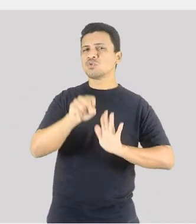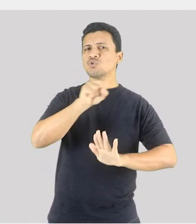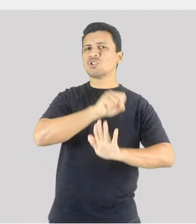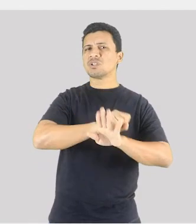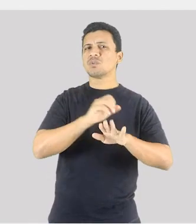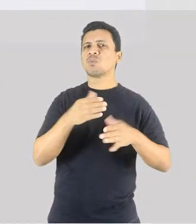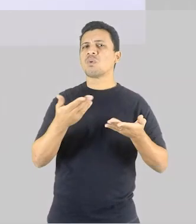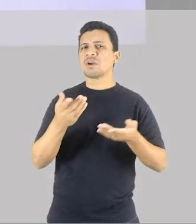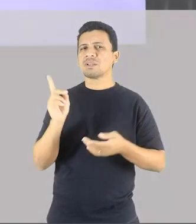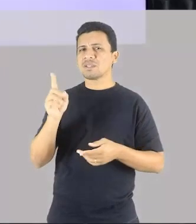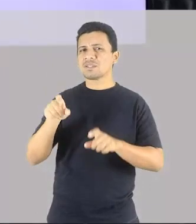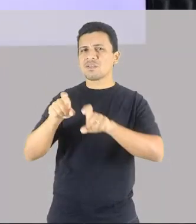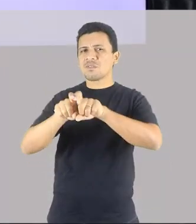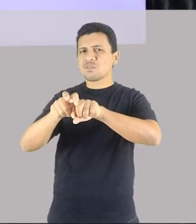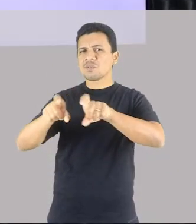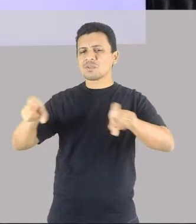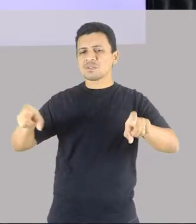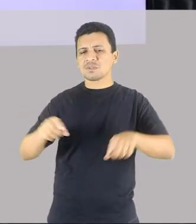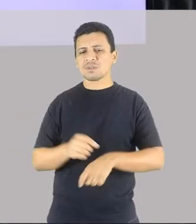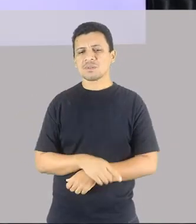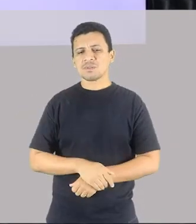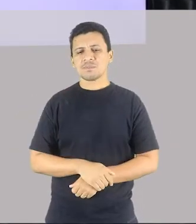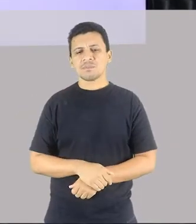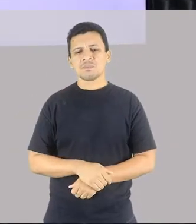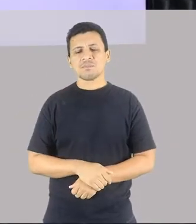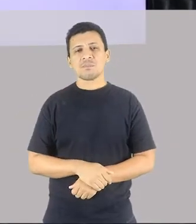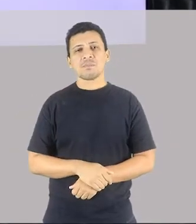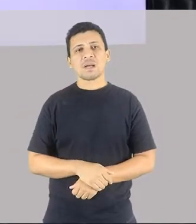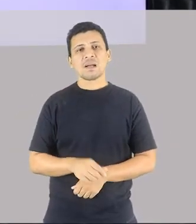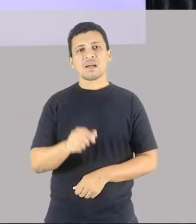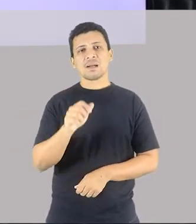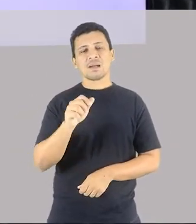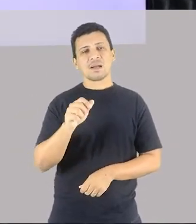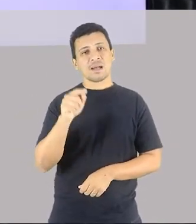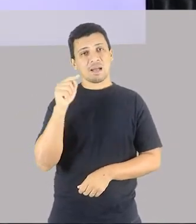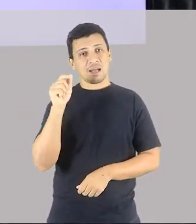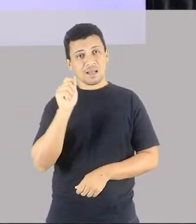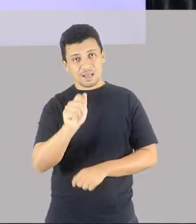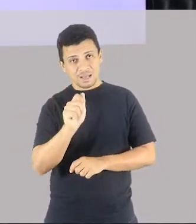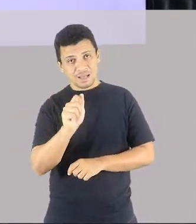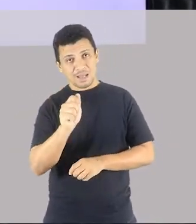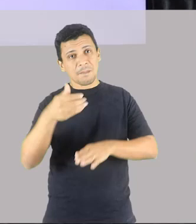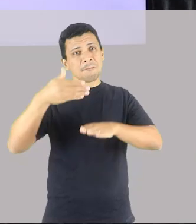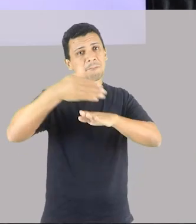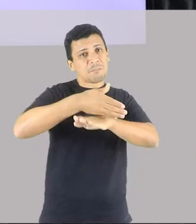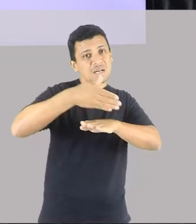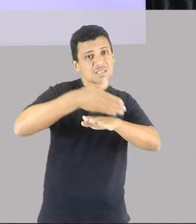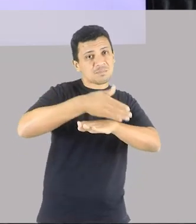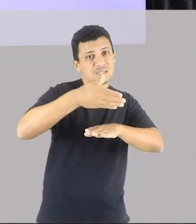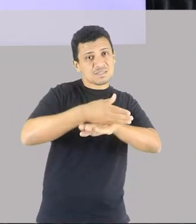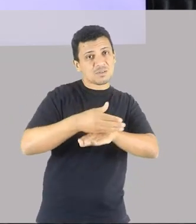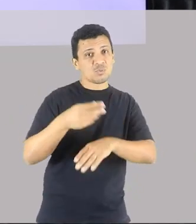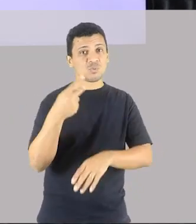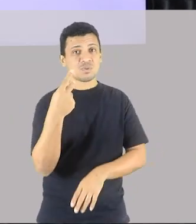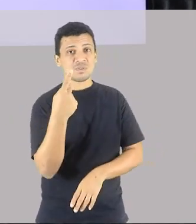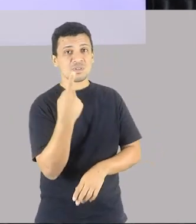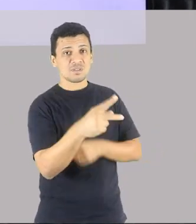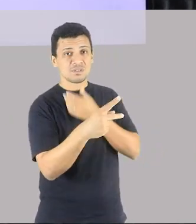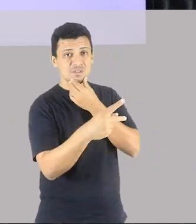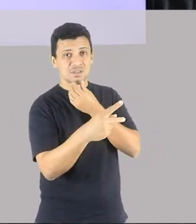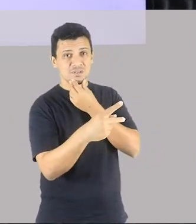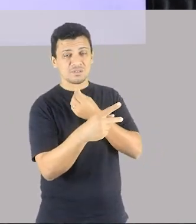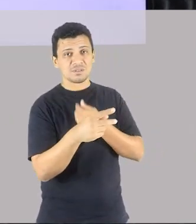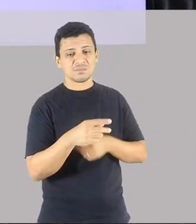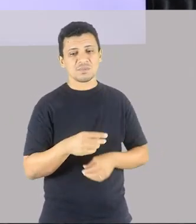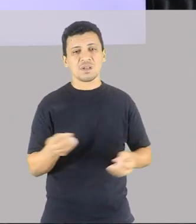oração? Tá claro, não tá? A participação dele. Nós temos um período na ordem inversa. Colocando na ordem